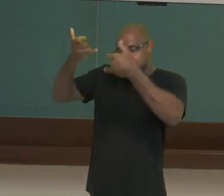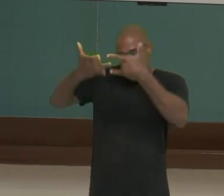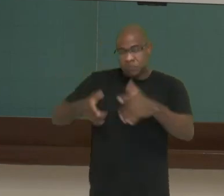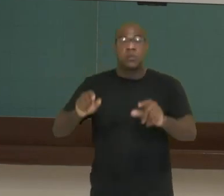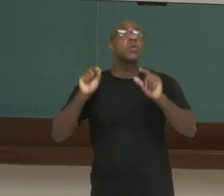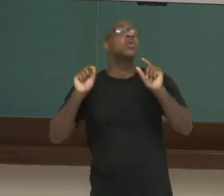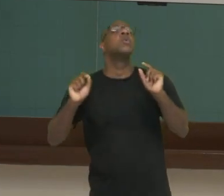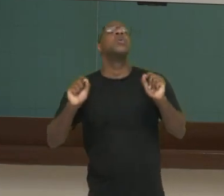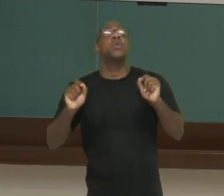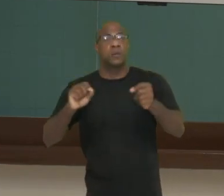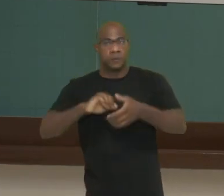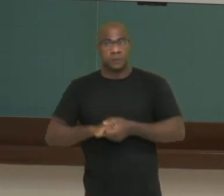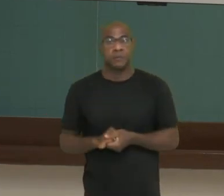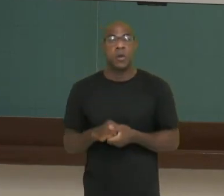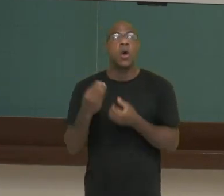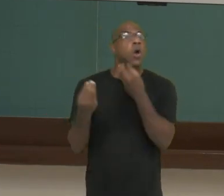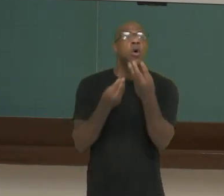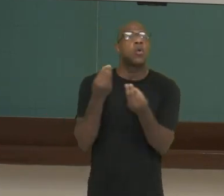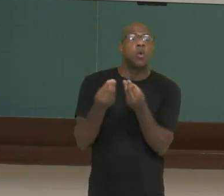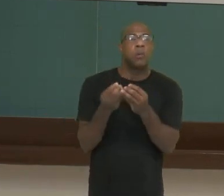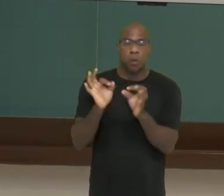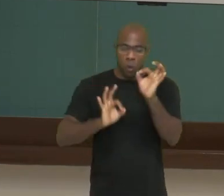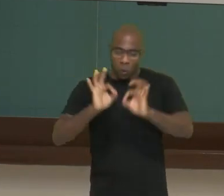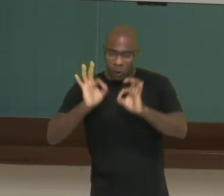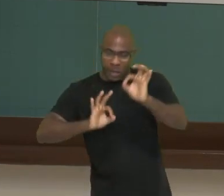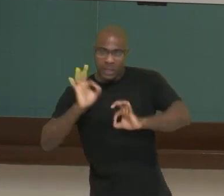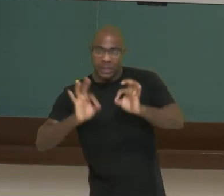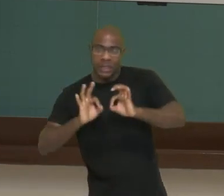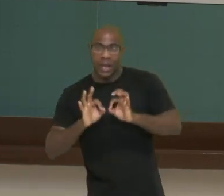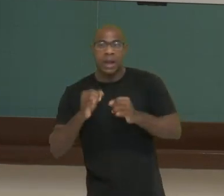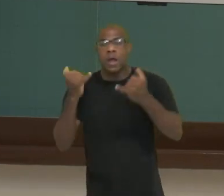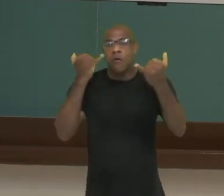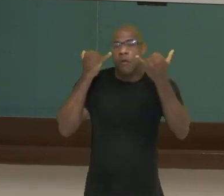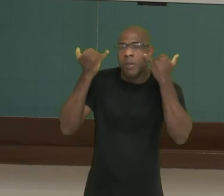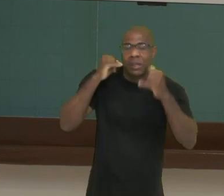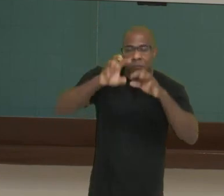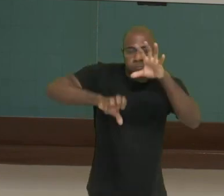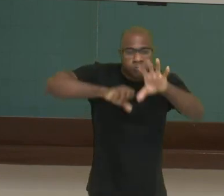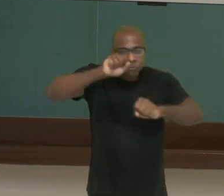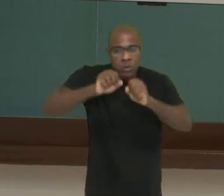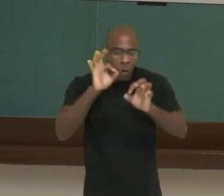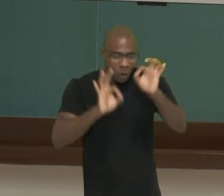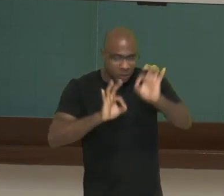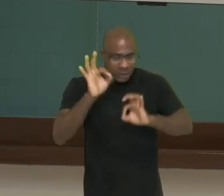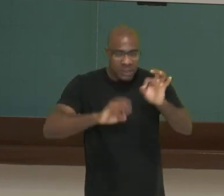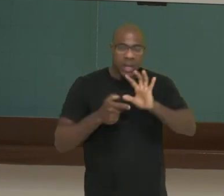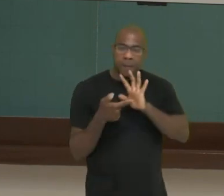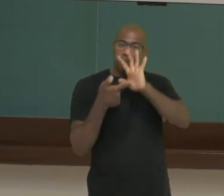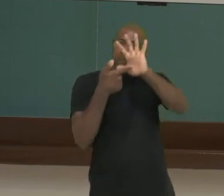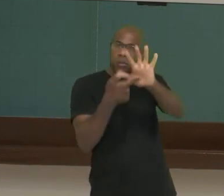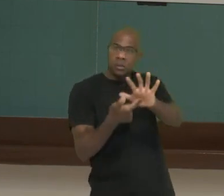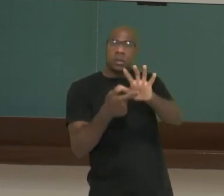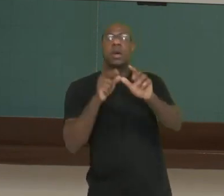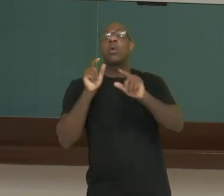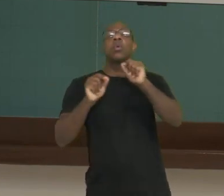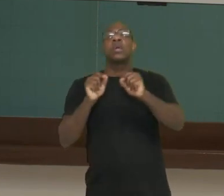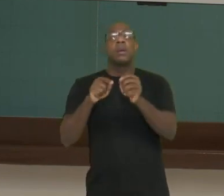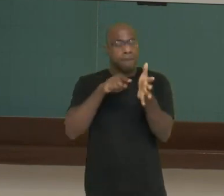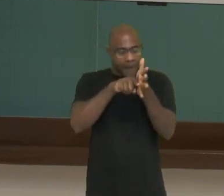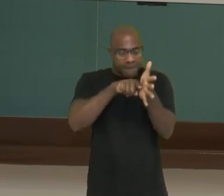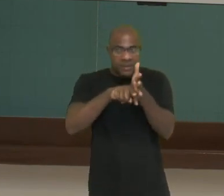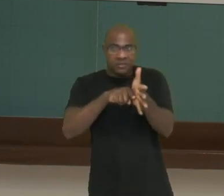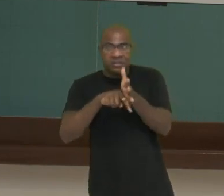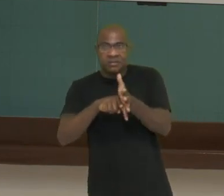falamos sobre como a gente organizar, coletar, organizar, apresentar uma